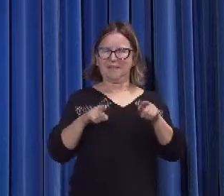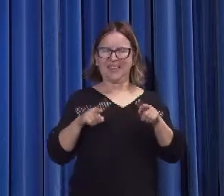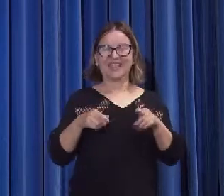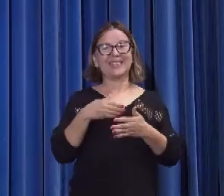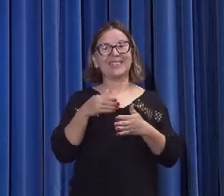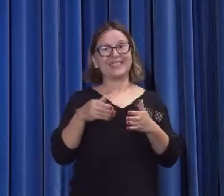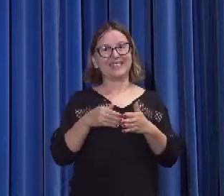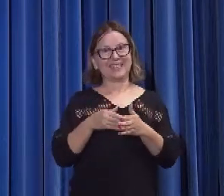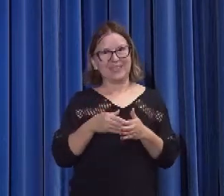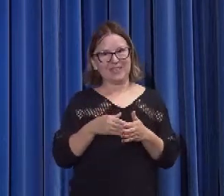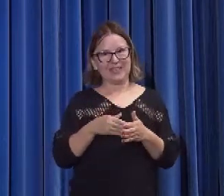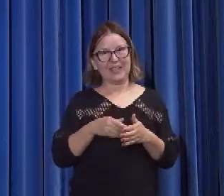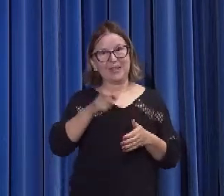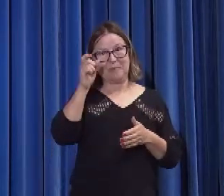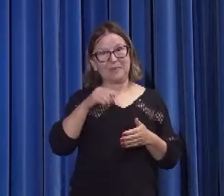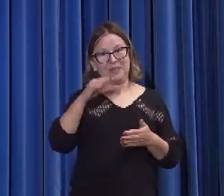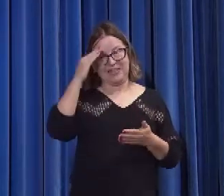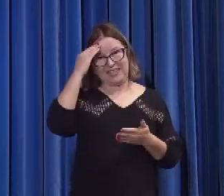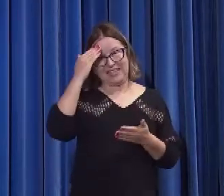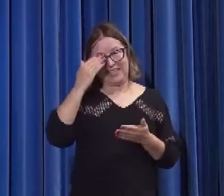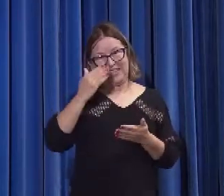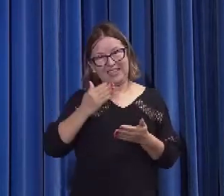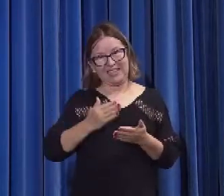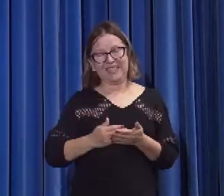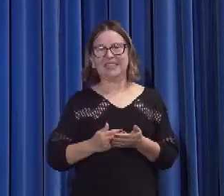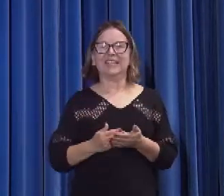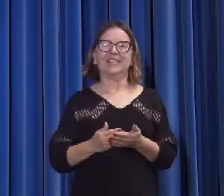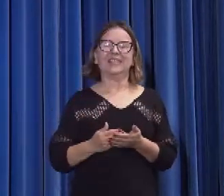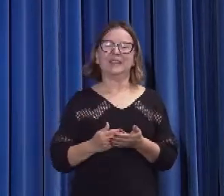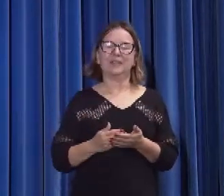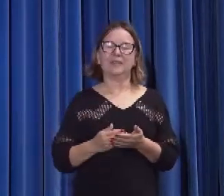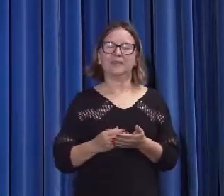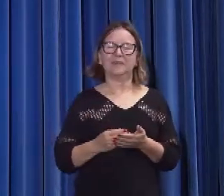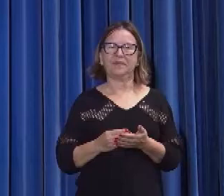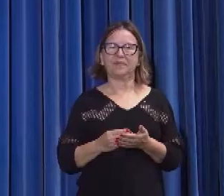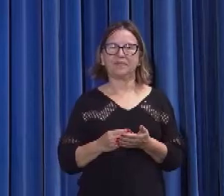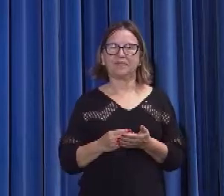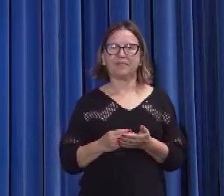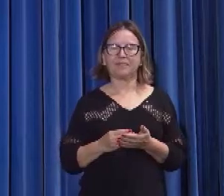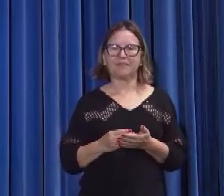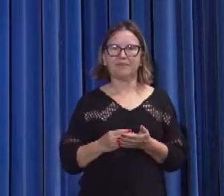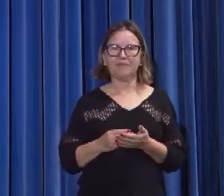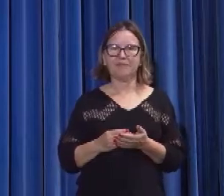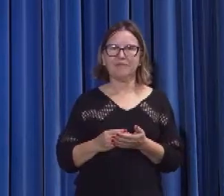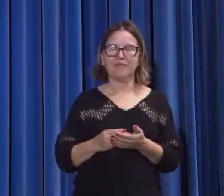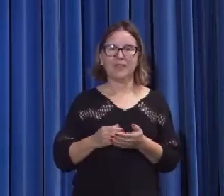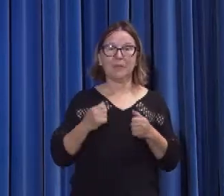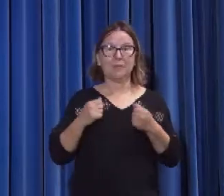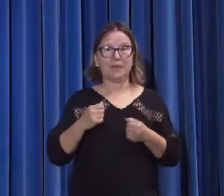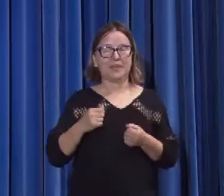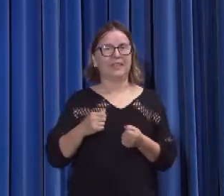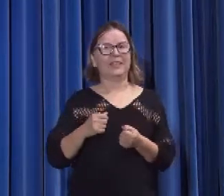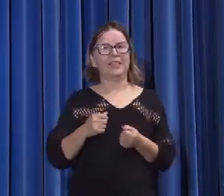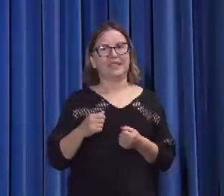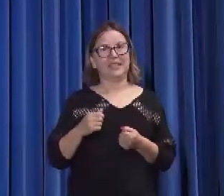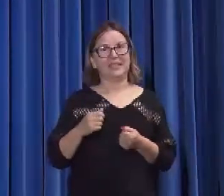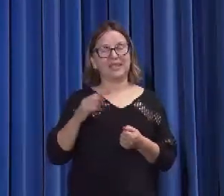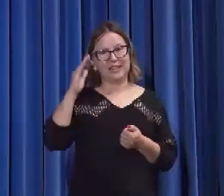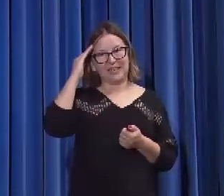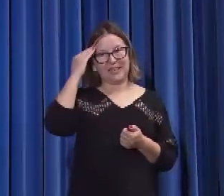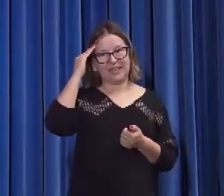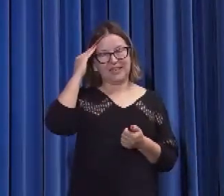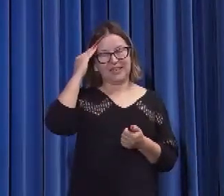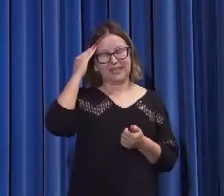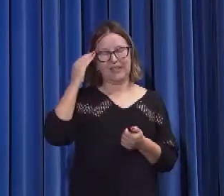os equívocos no entendimento dessa doutrina que acabam impactando negativamente o viver do cristão. Então, quando